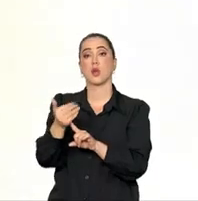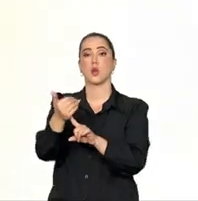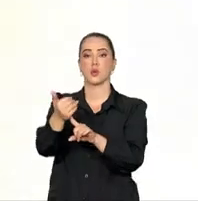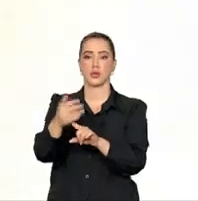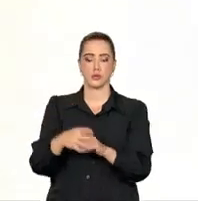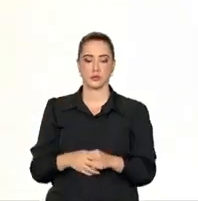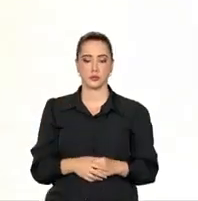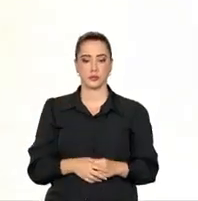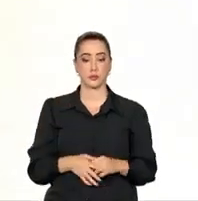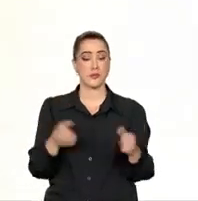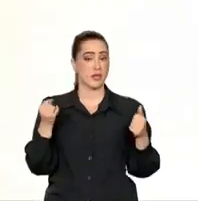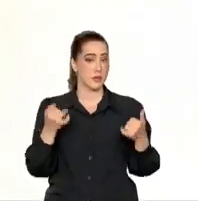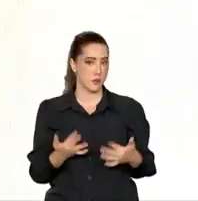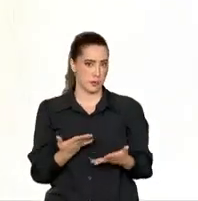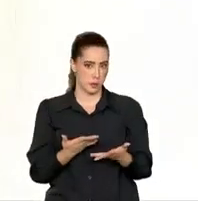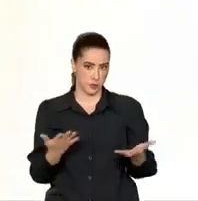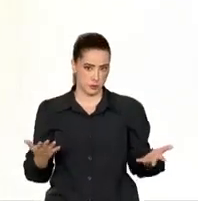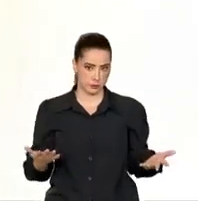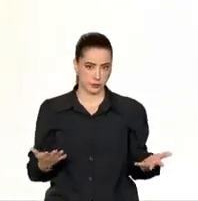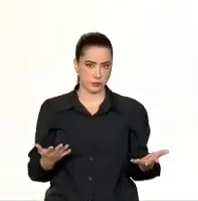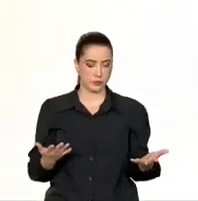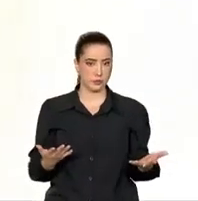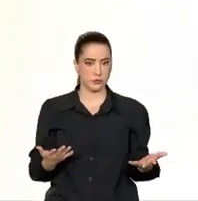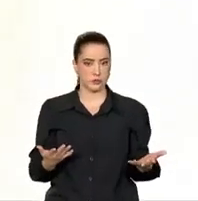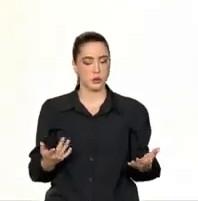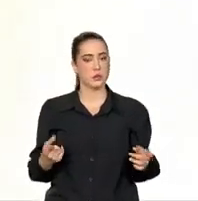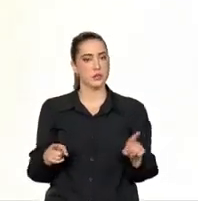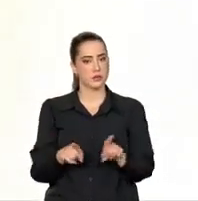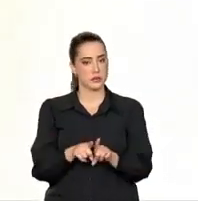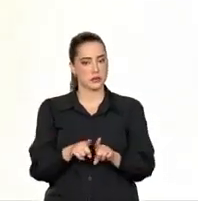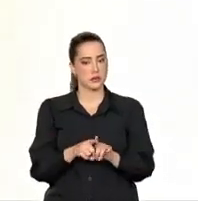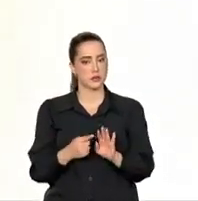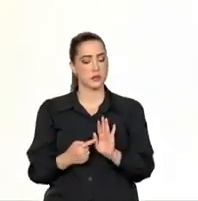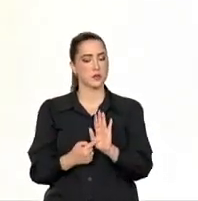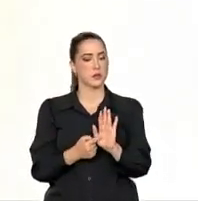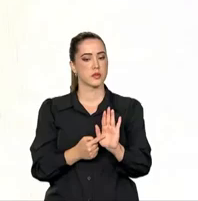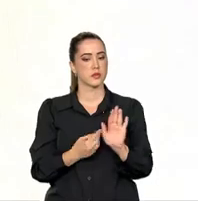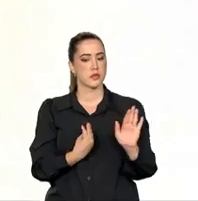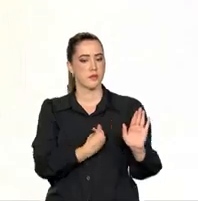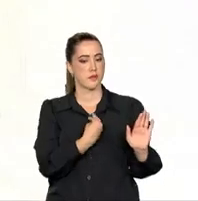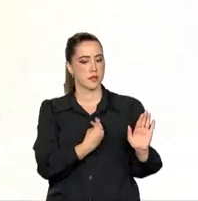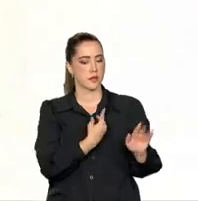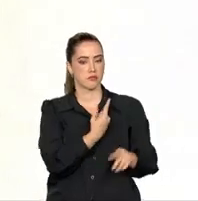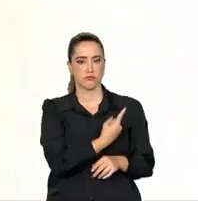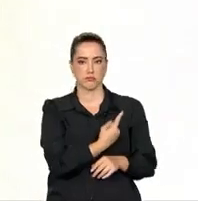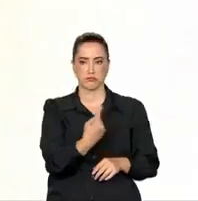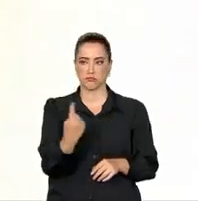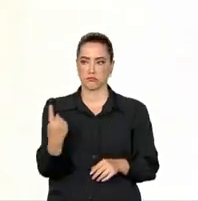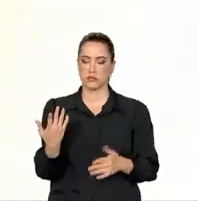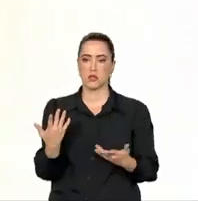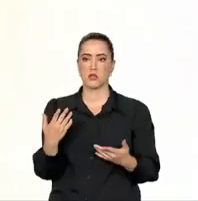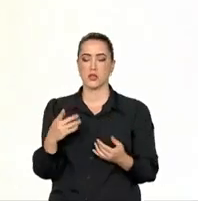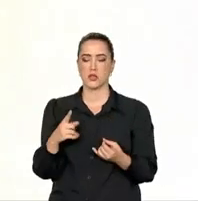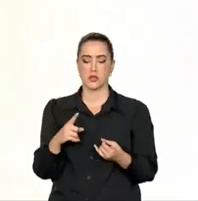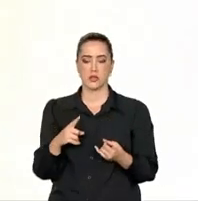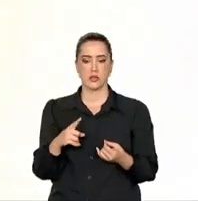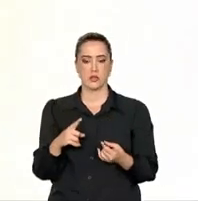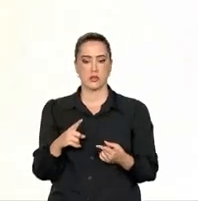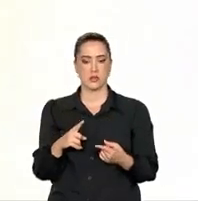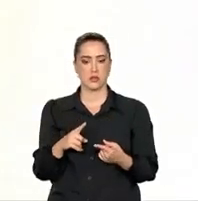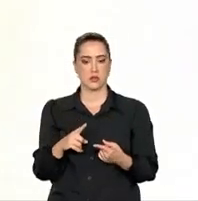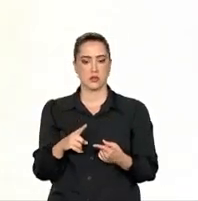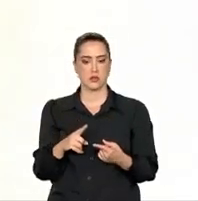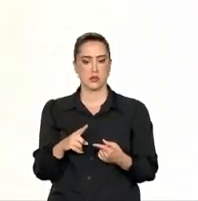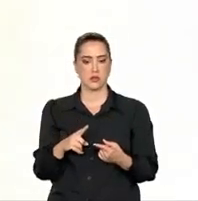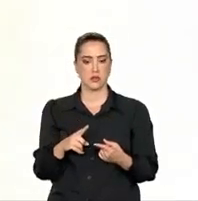conto sobre isso para também trazer para a realidade de dezembro, janeiro de